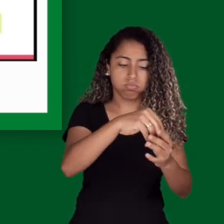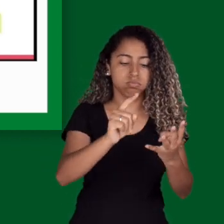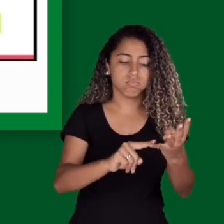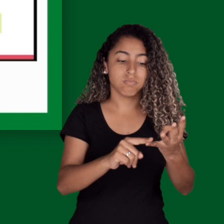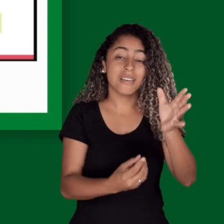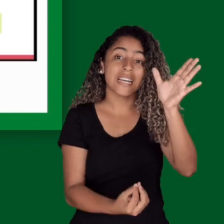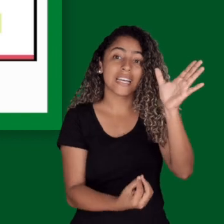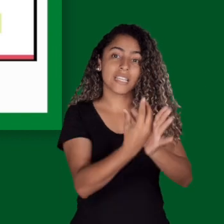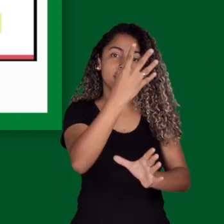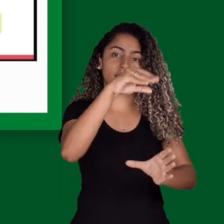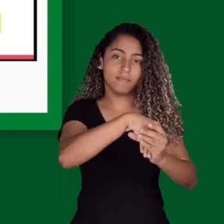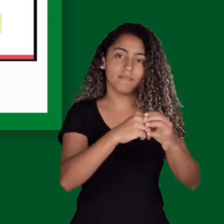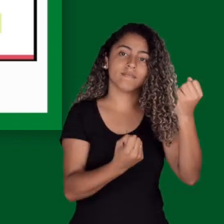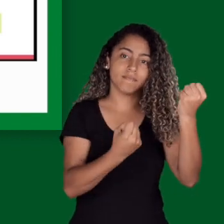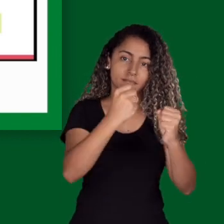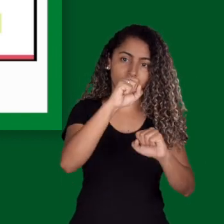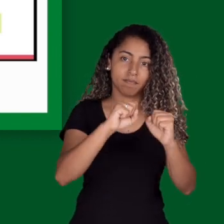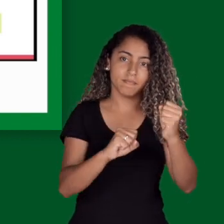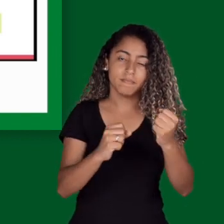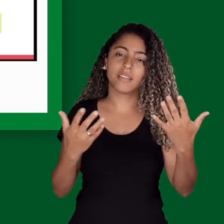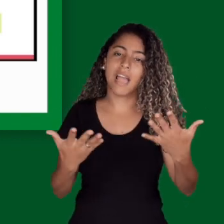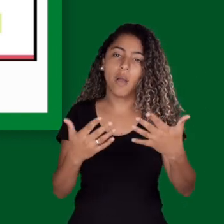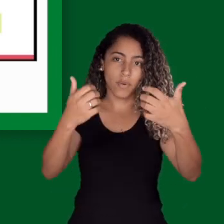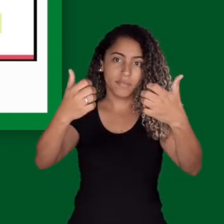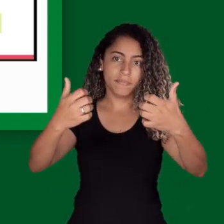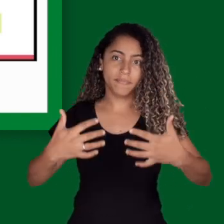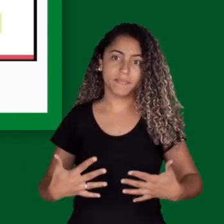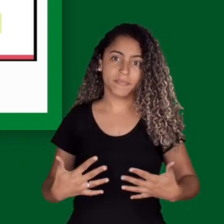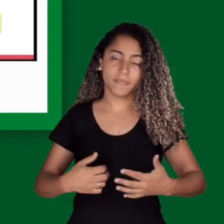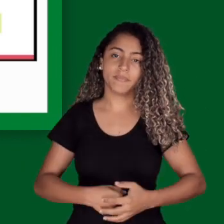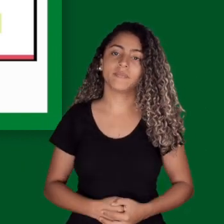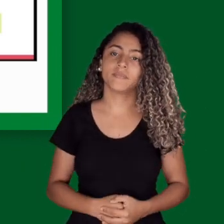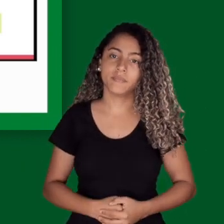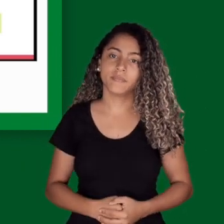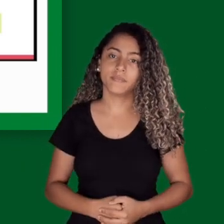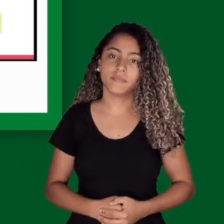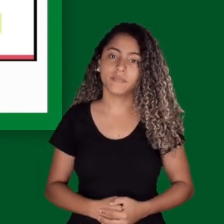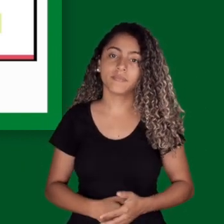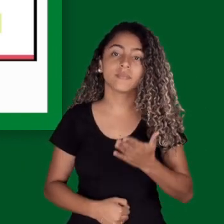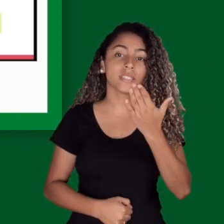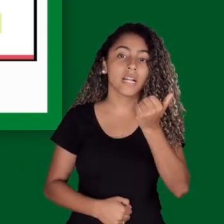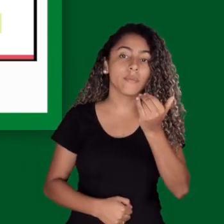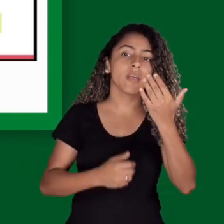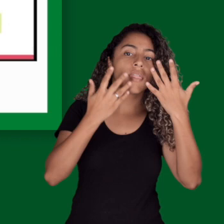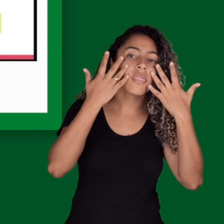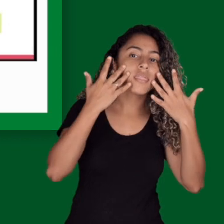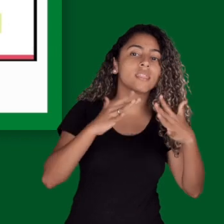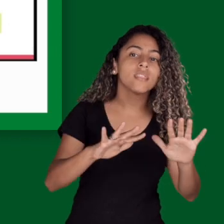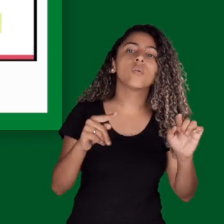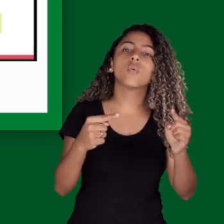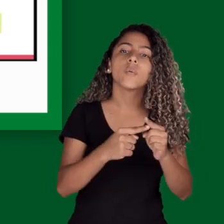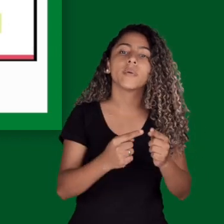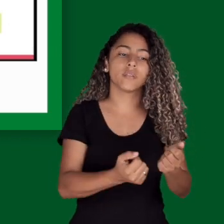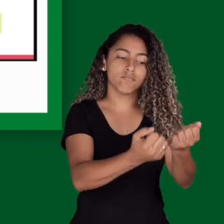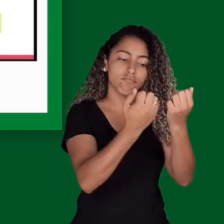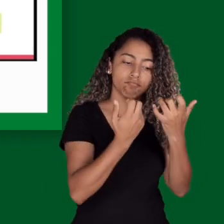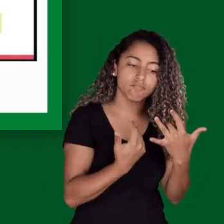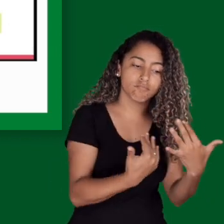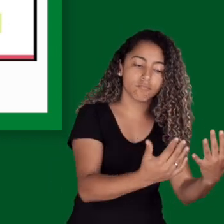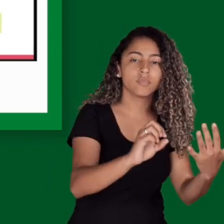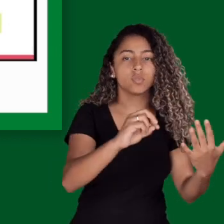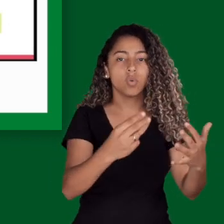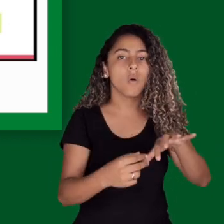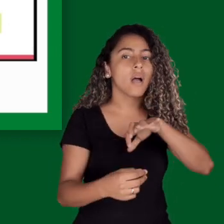Então, agora a gente vai falar um pouquinho sobre cada uma dessas classificações. Então, os alimentos in natura são aqueles obtidos